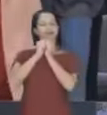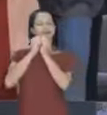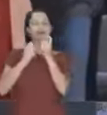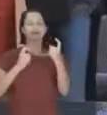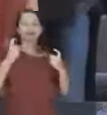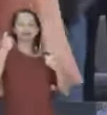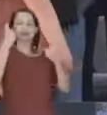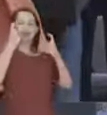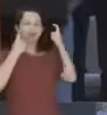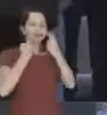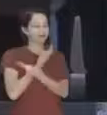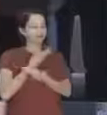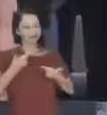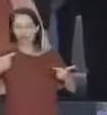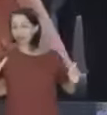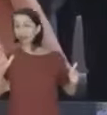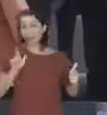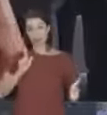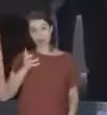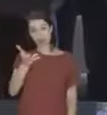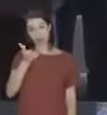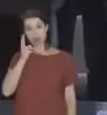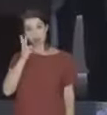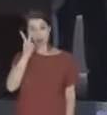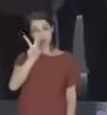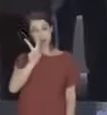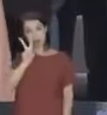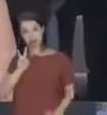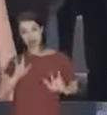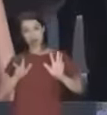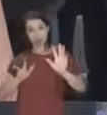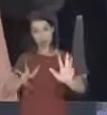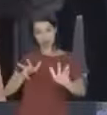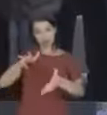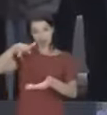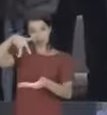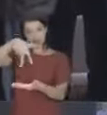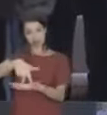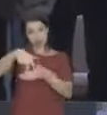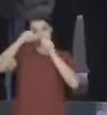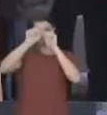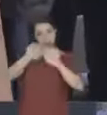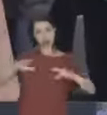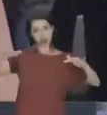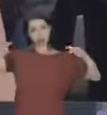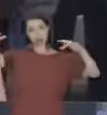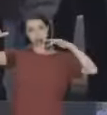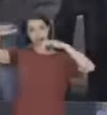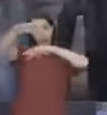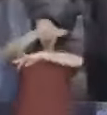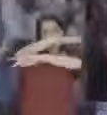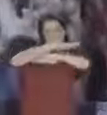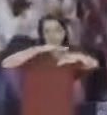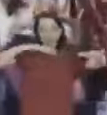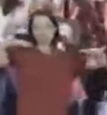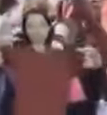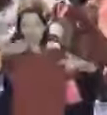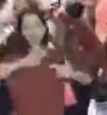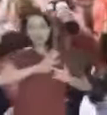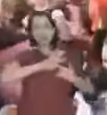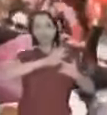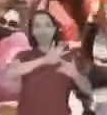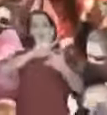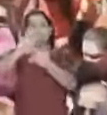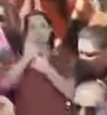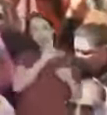chegar Lulalá, brilha nossa estrela. Lulalá, renasce a